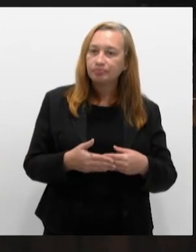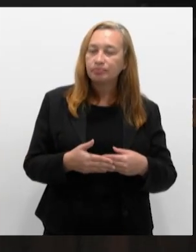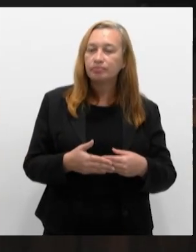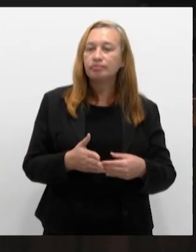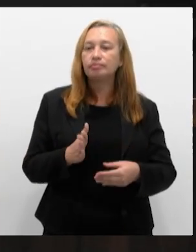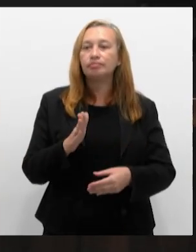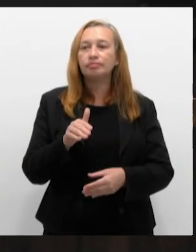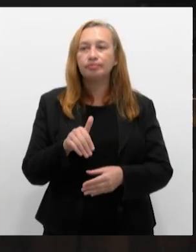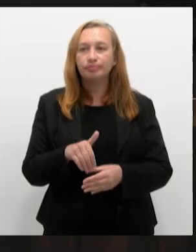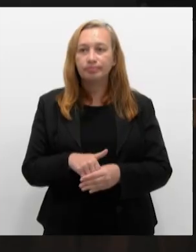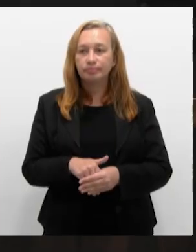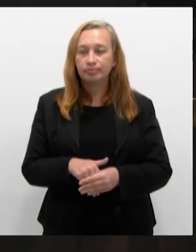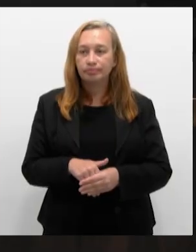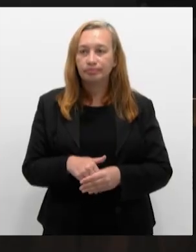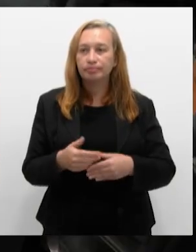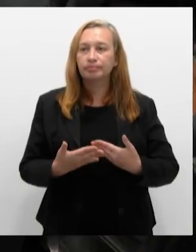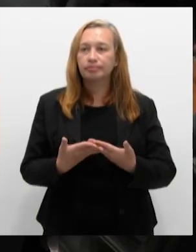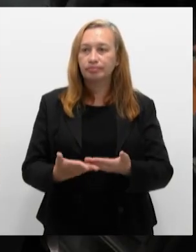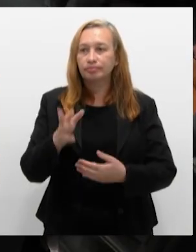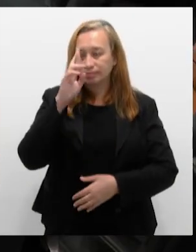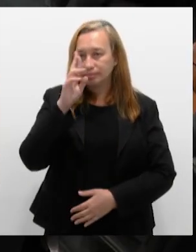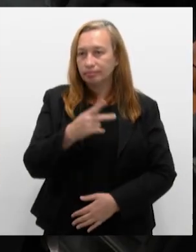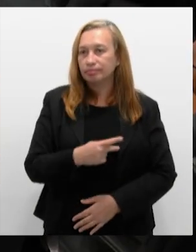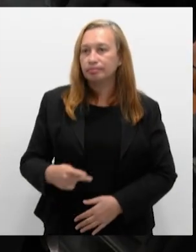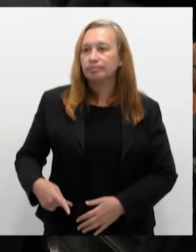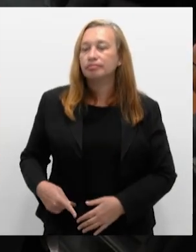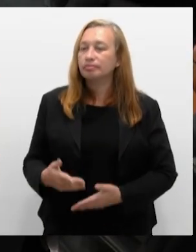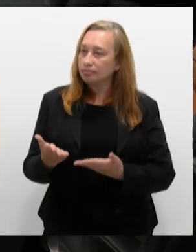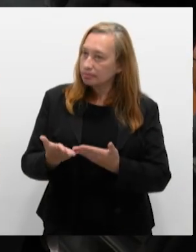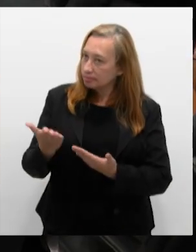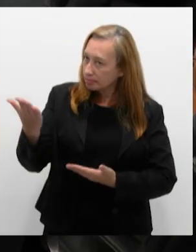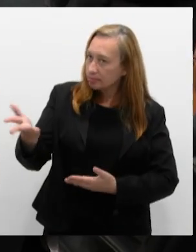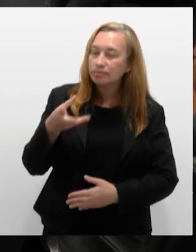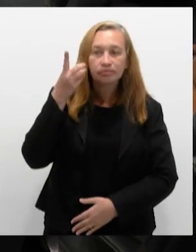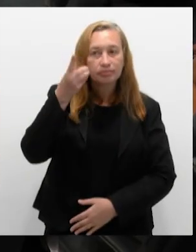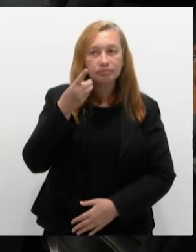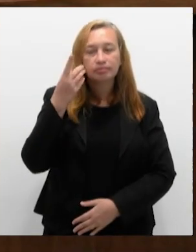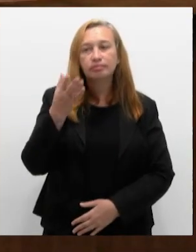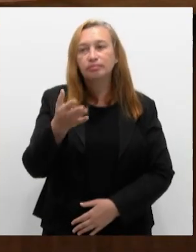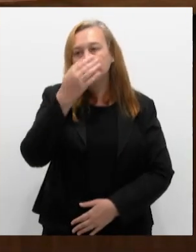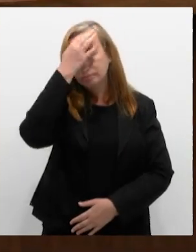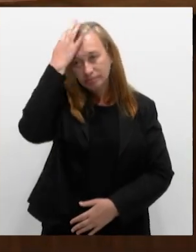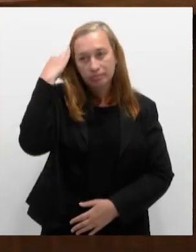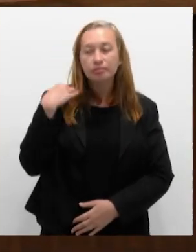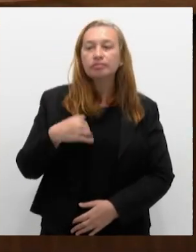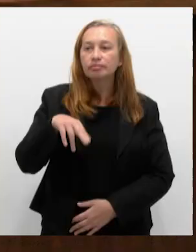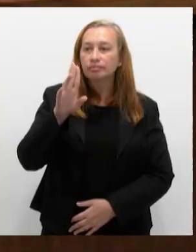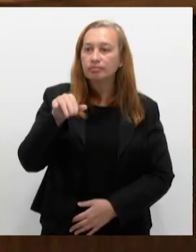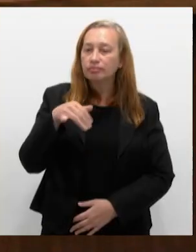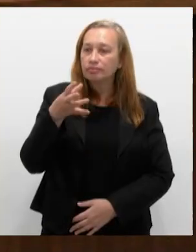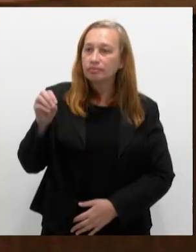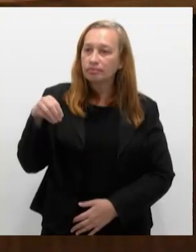encerrada a discussão. Encaminhar, senhor presidente. Por favor, deputado Fábio. Encaminhar pela União Brasil, nosso partido,